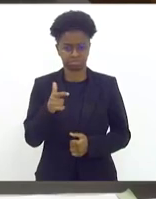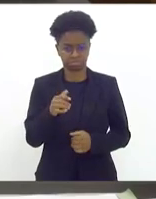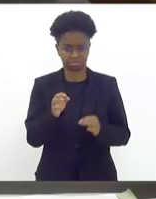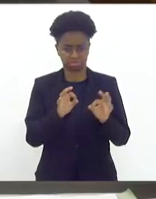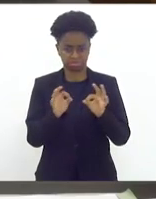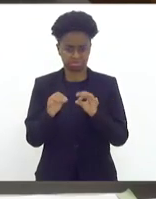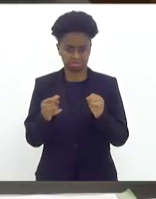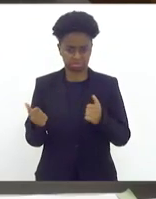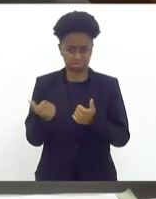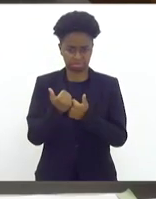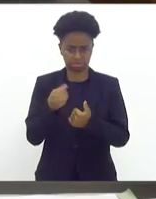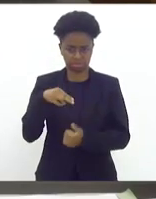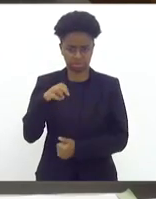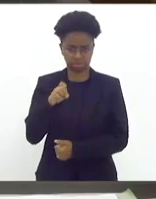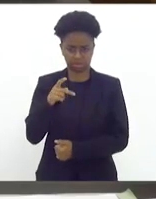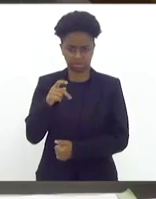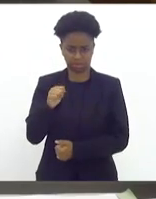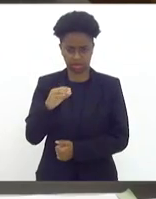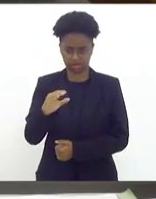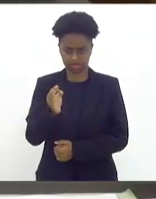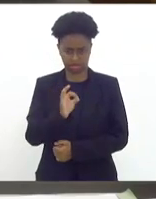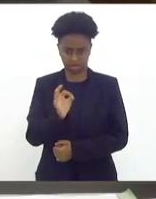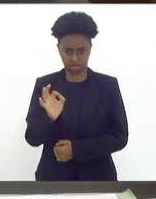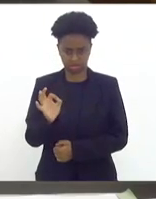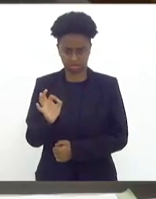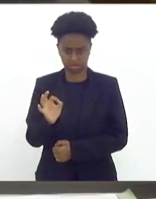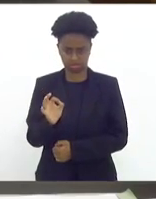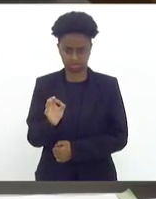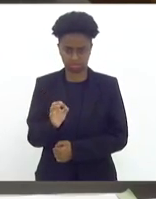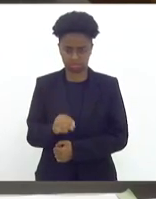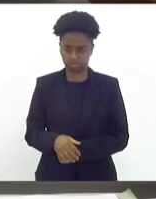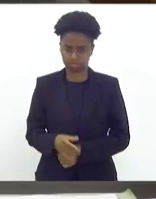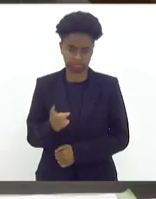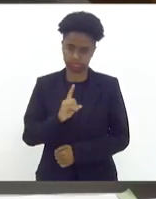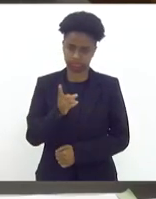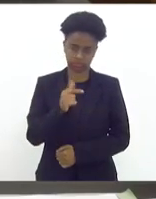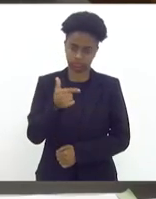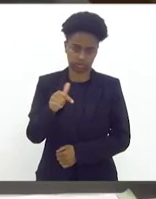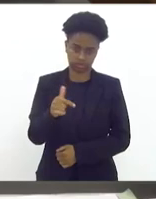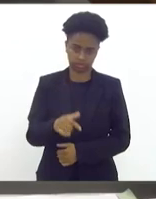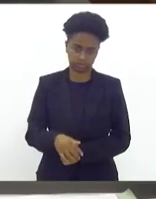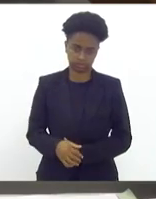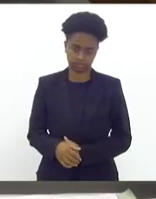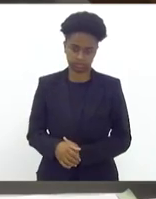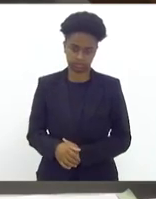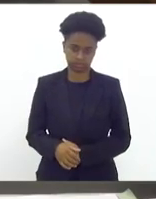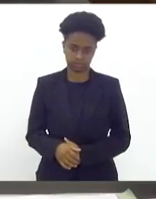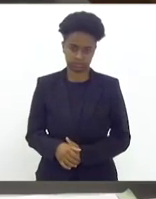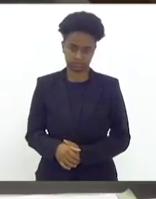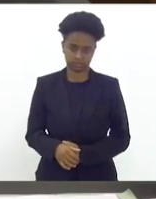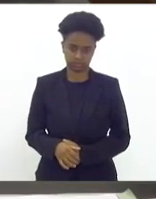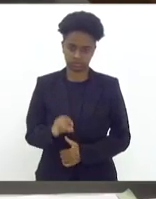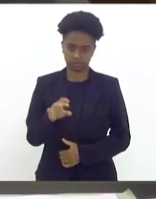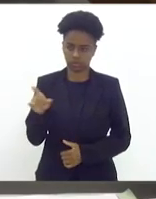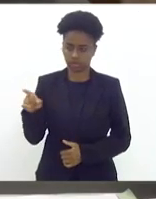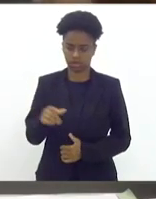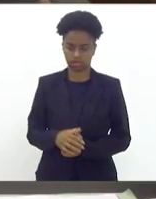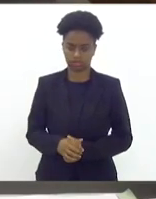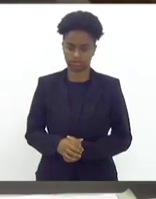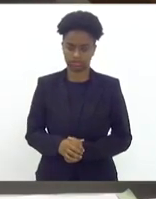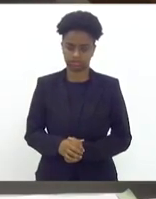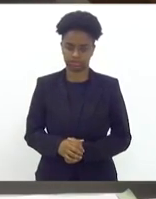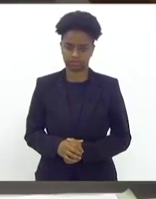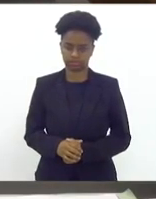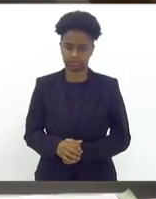INEPAC? Não. Não há. De fato, não é, sei. Só no... Não, não há, não há. Não há, é só lá mesmo. Então,